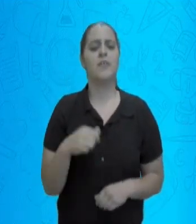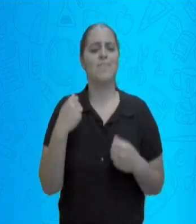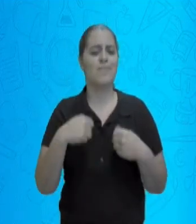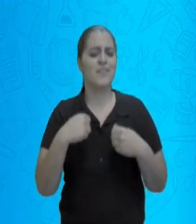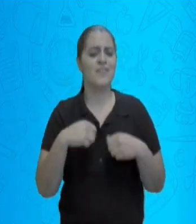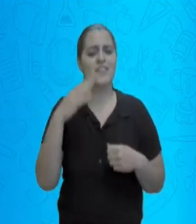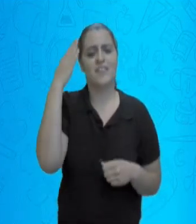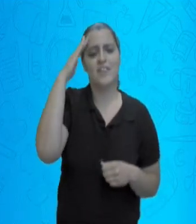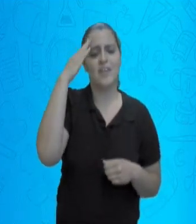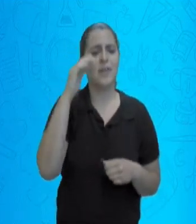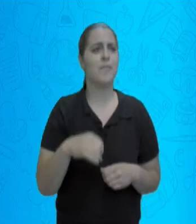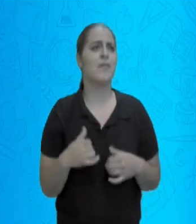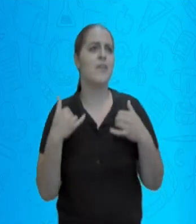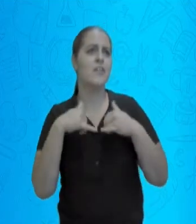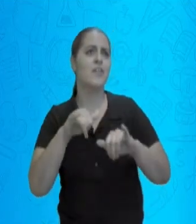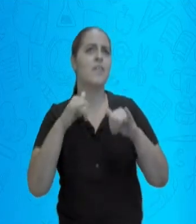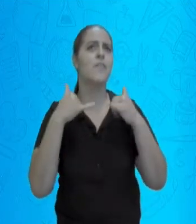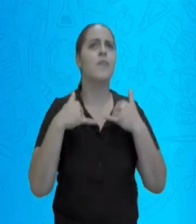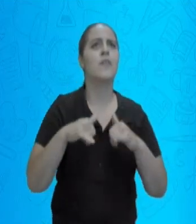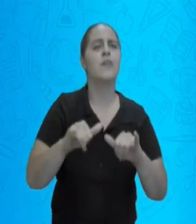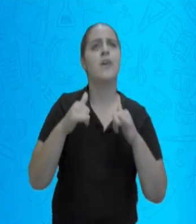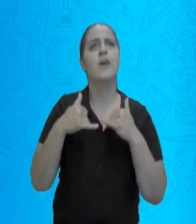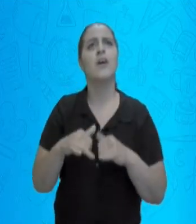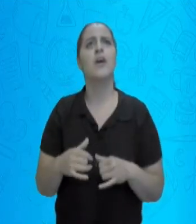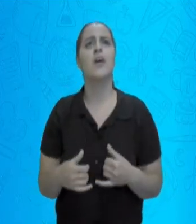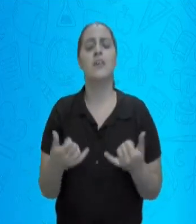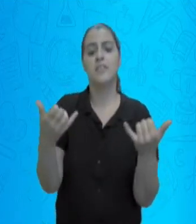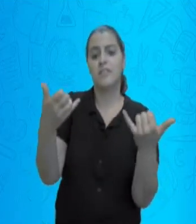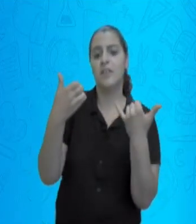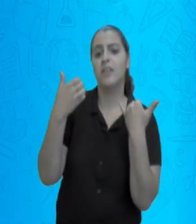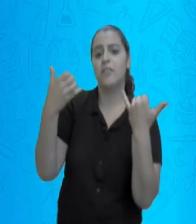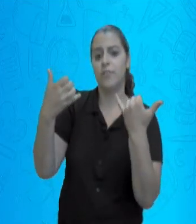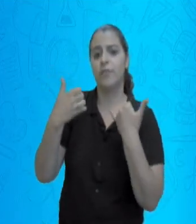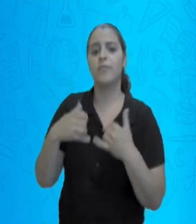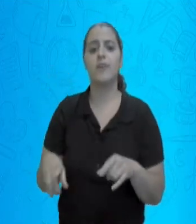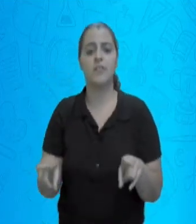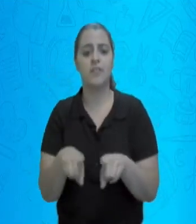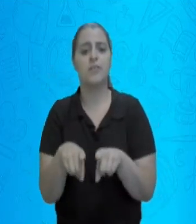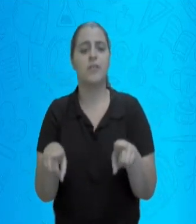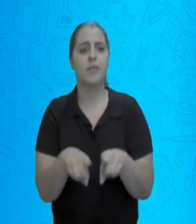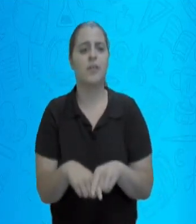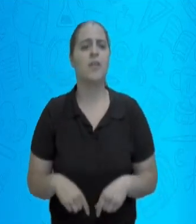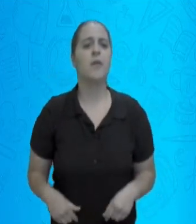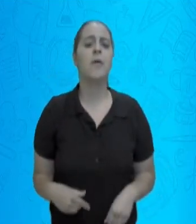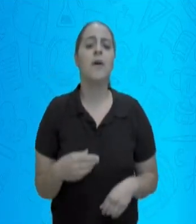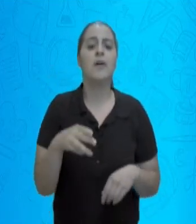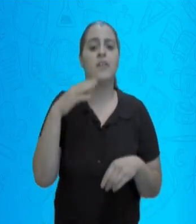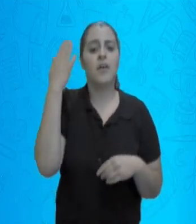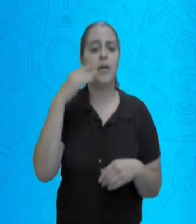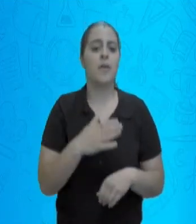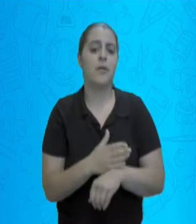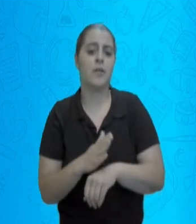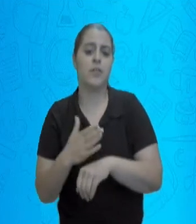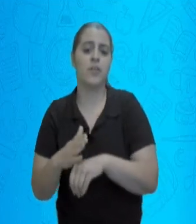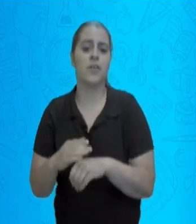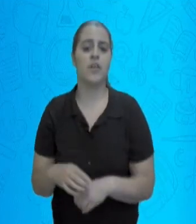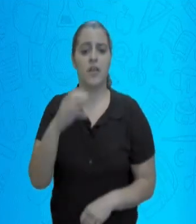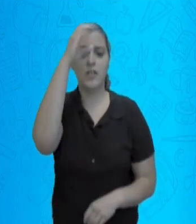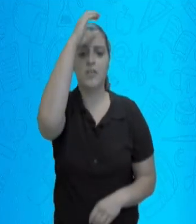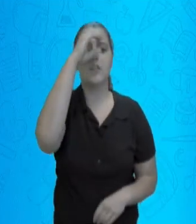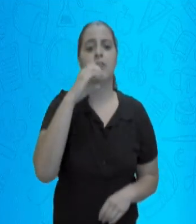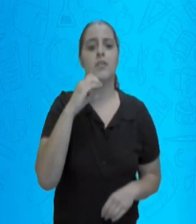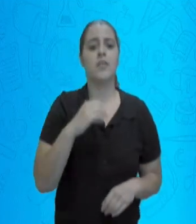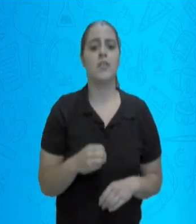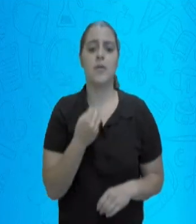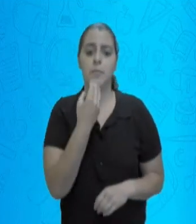preciso estar bem informado, eu preciso saber o que eu estou falando e fazendo para exercer uma boa cidadania.